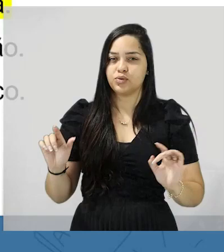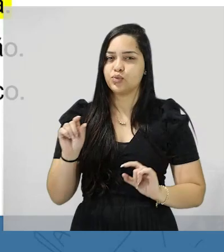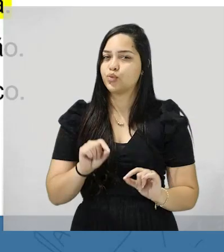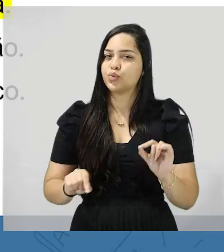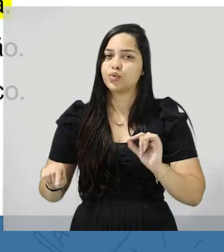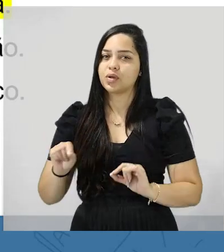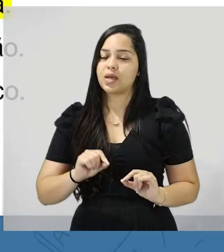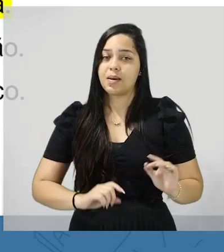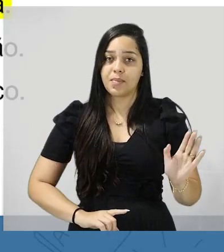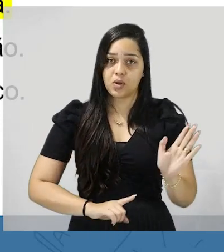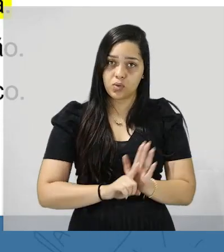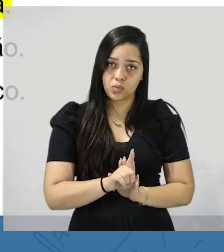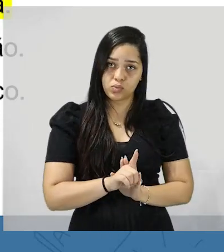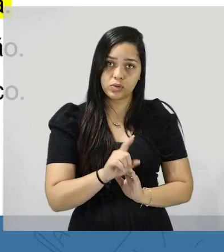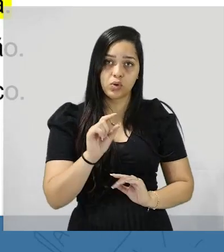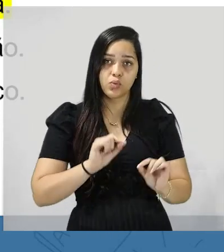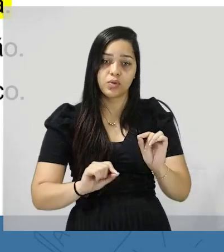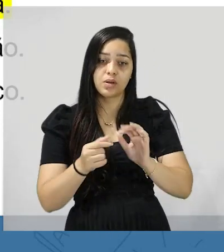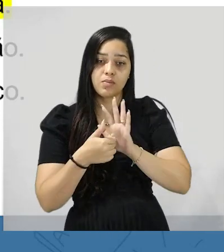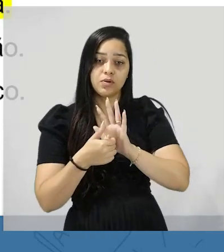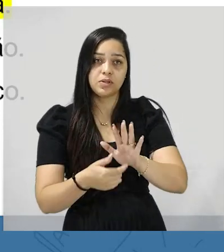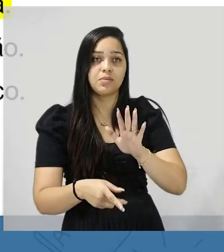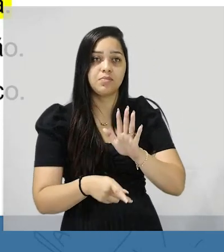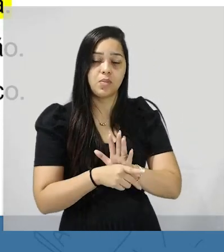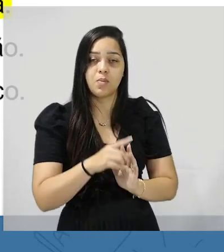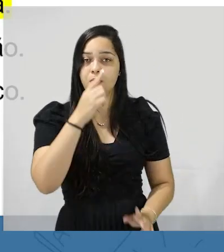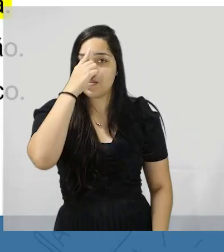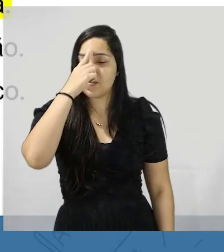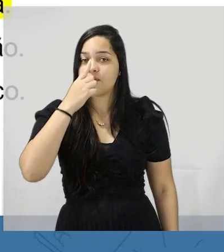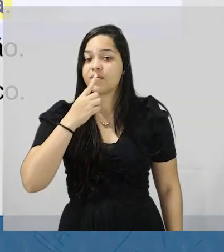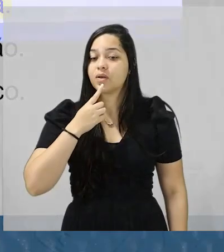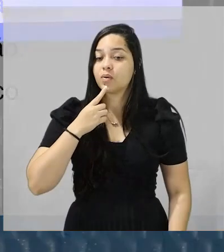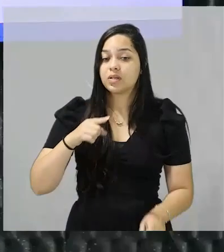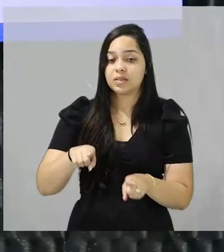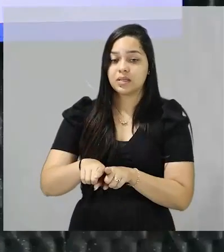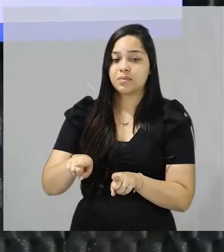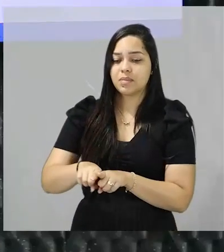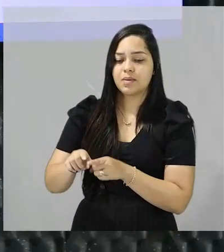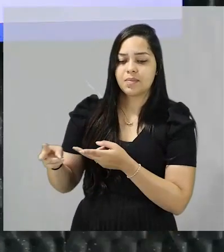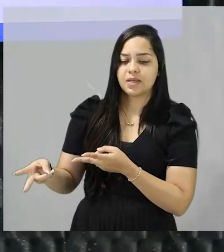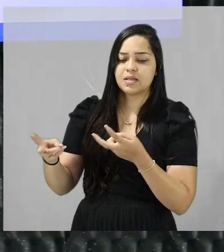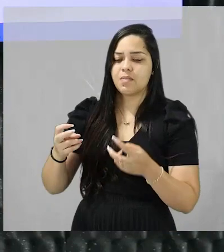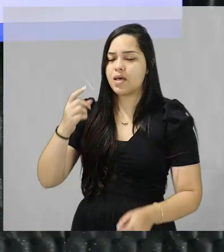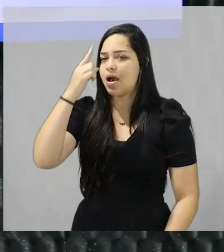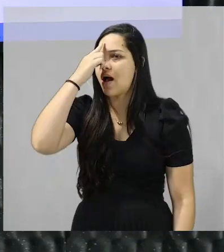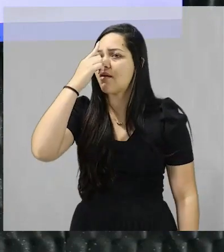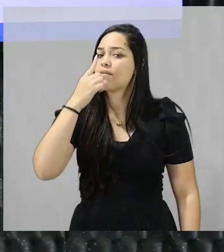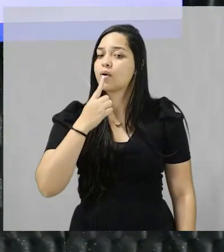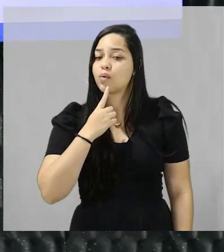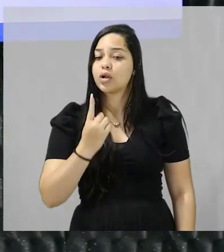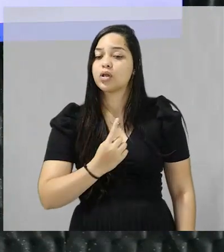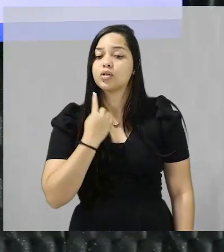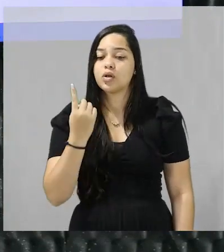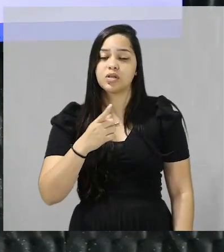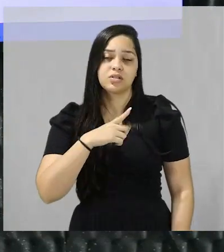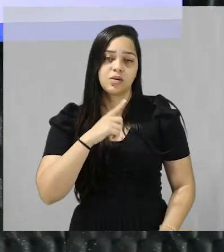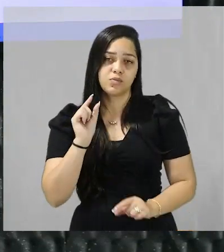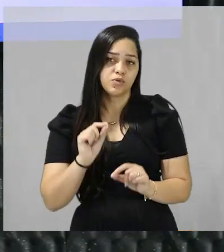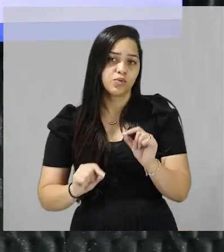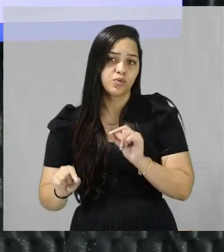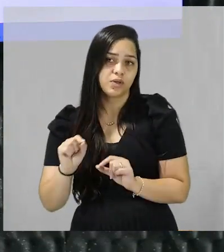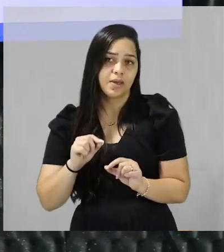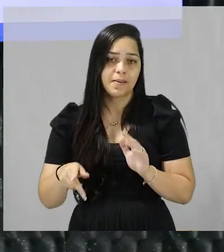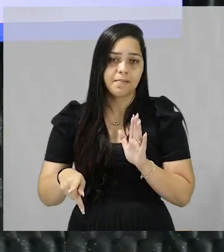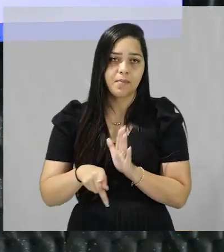a questão, ela apontou para uma figura e olhando a figura, nós temos, né,